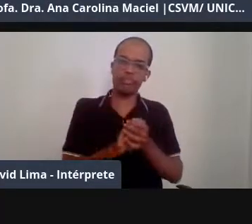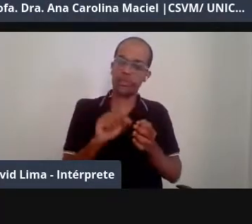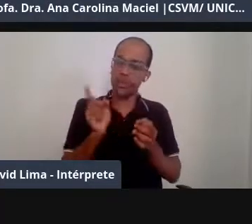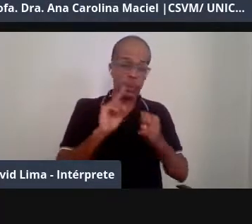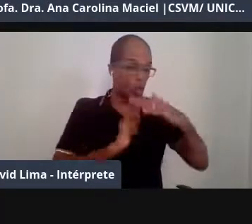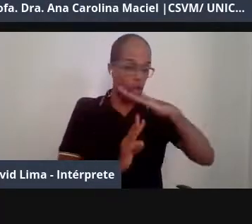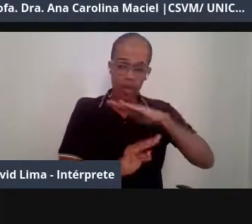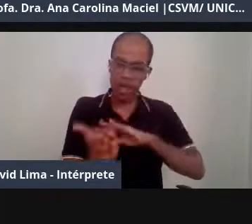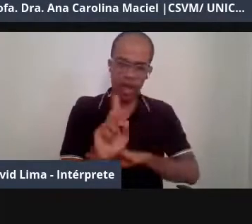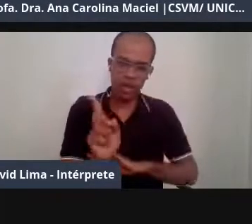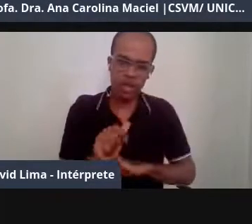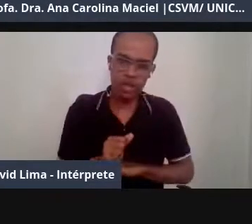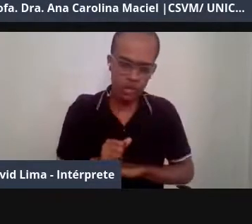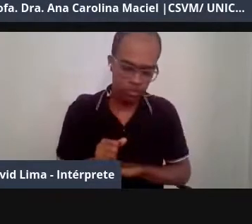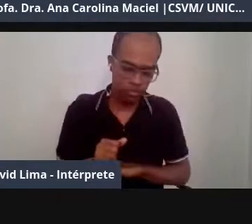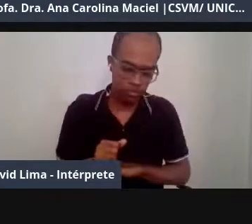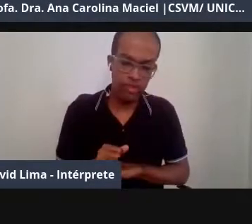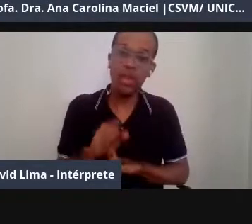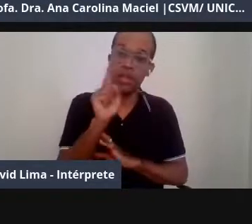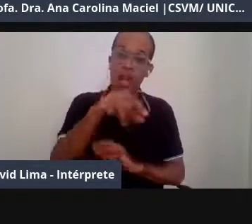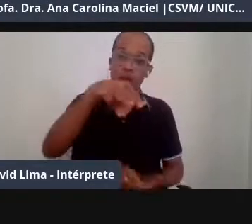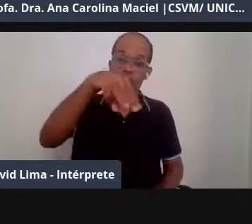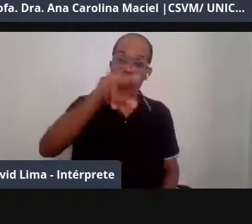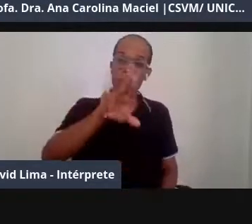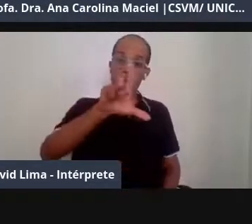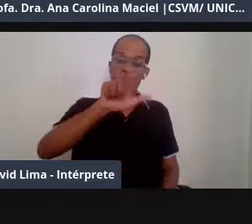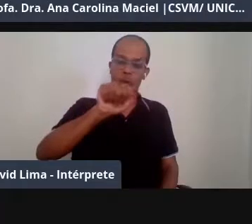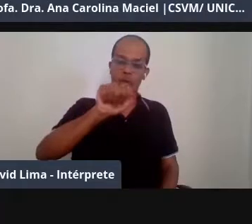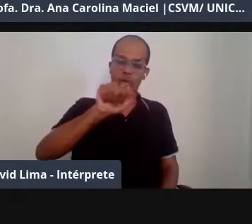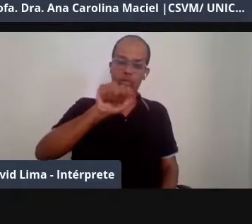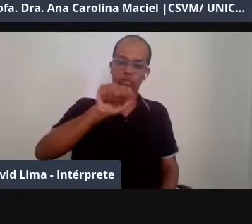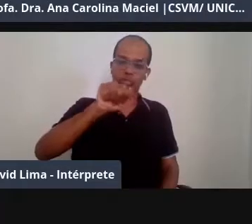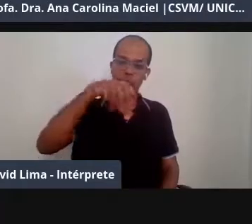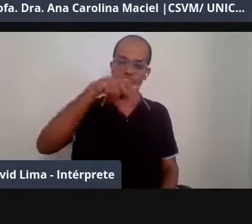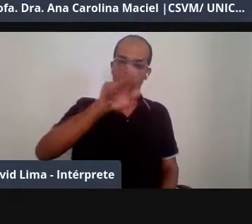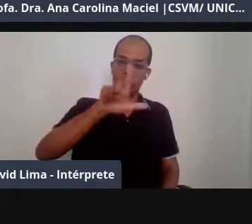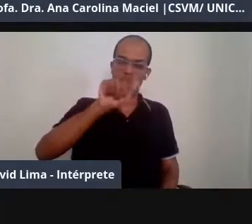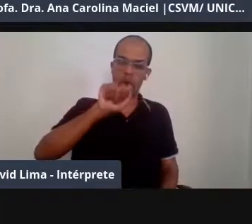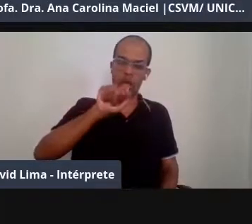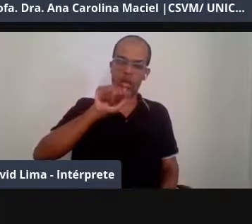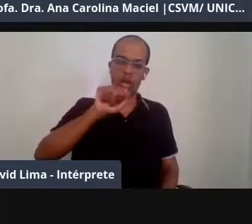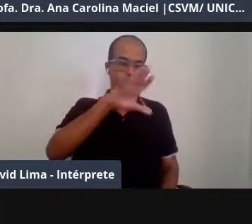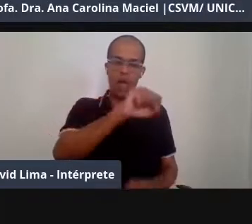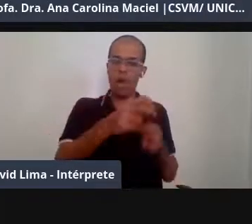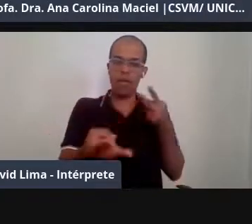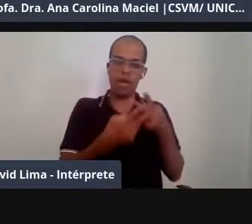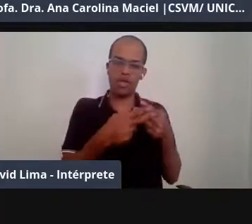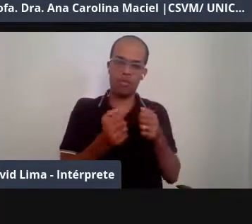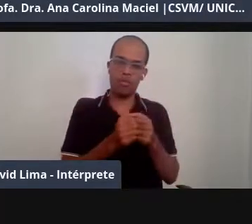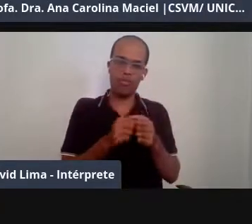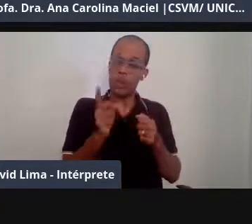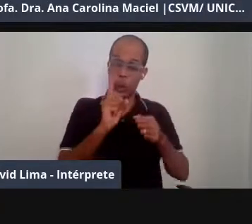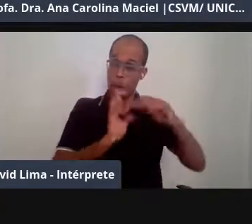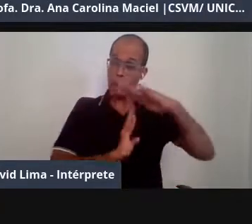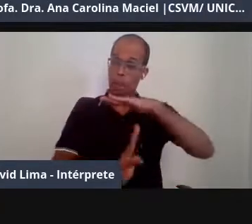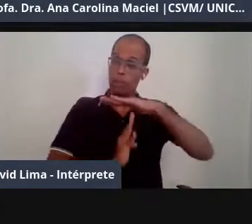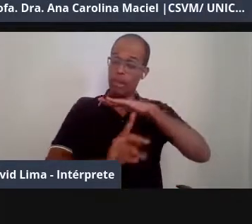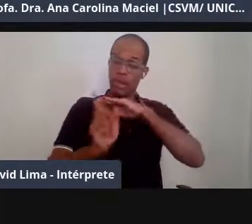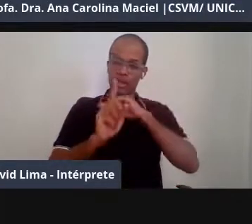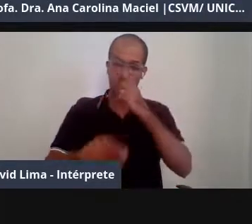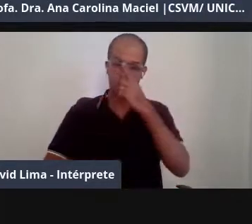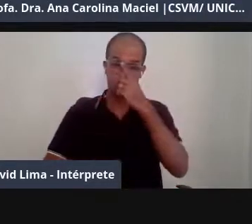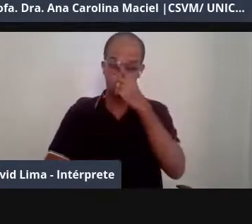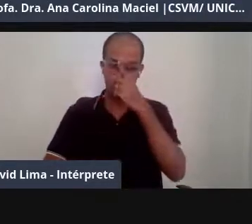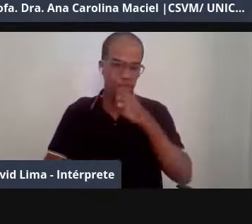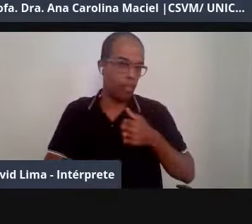imigrantes. São mulas que estavam atravessando o Brasil e foram presos no Brasil. Não são imigrantes para o Brasil.